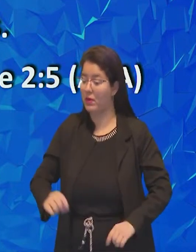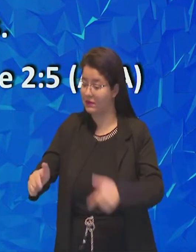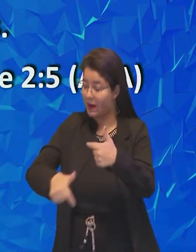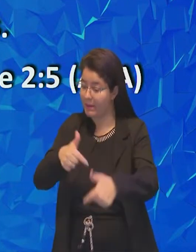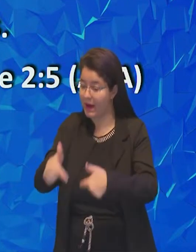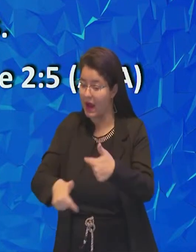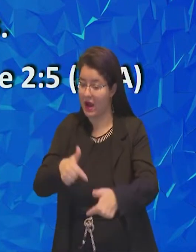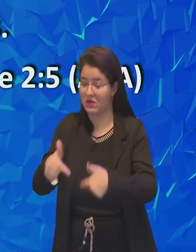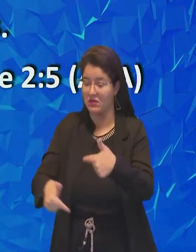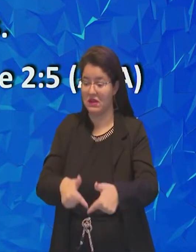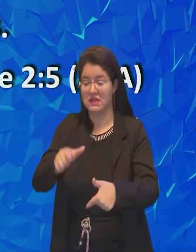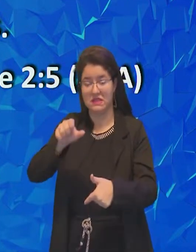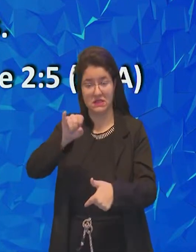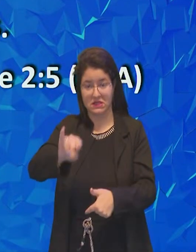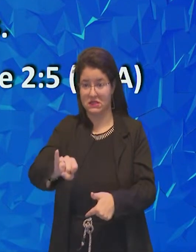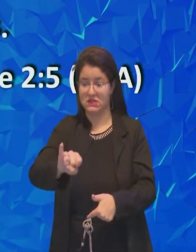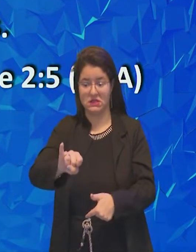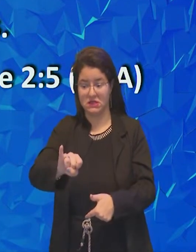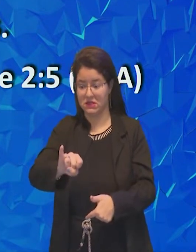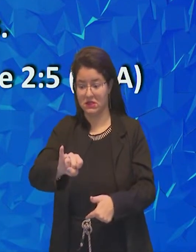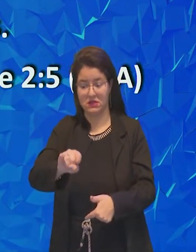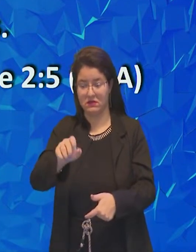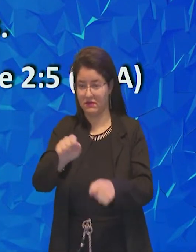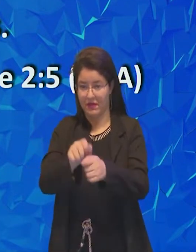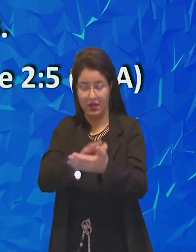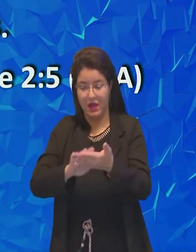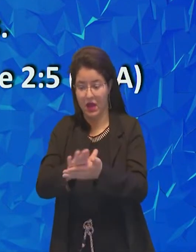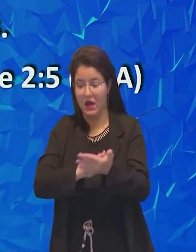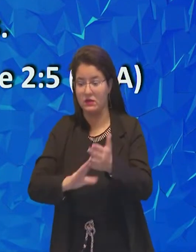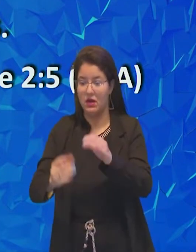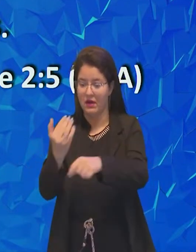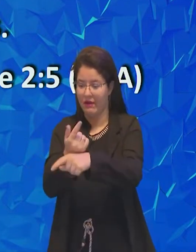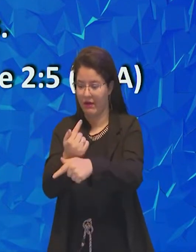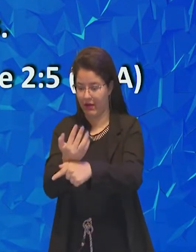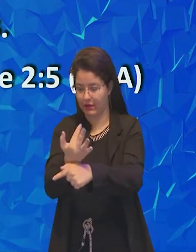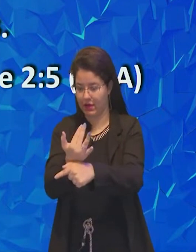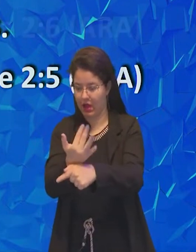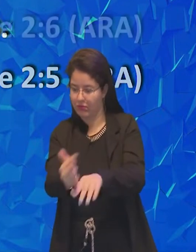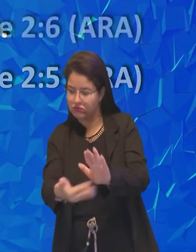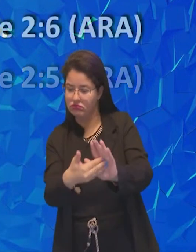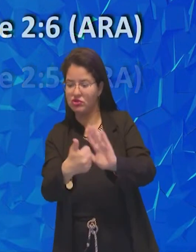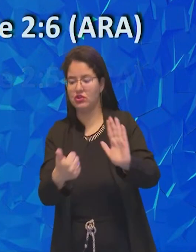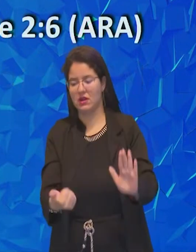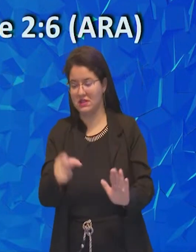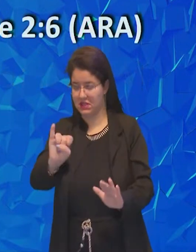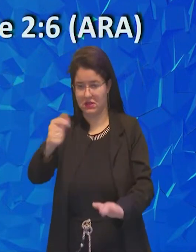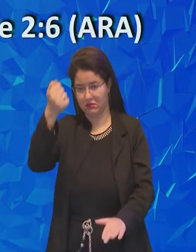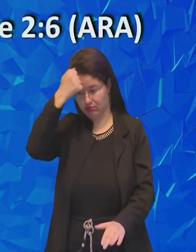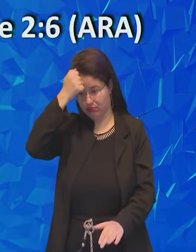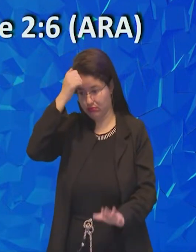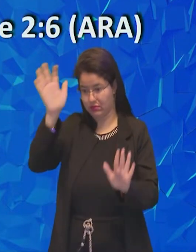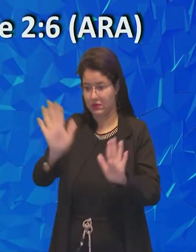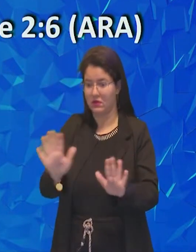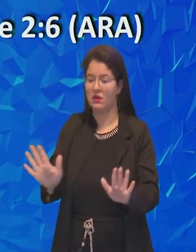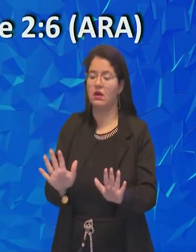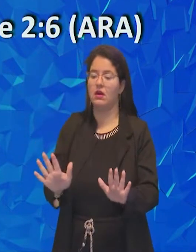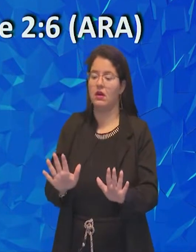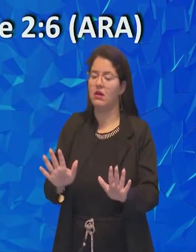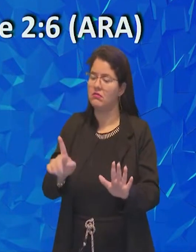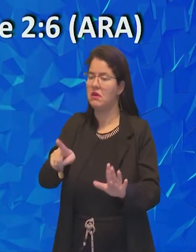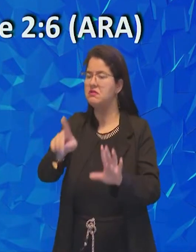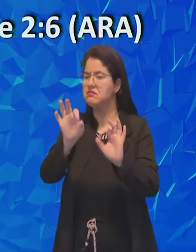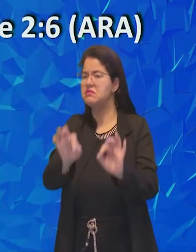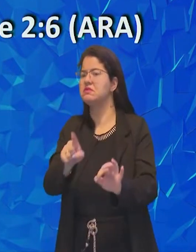e removerei o teu candelabro do seu lugar, se não te arrependeres. Mas isto tu tens: odeias os atos